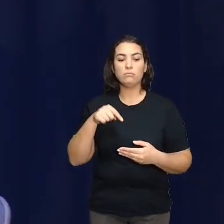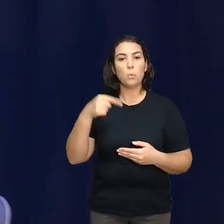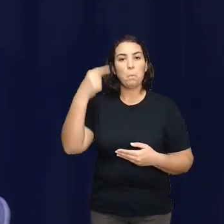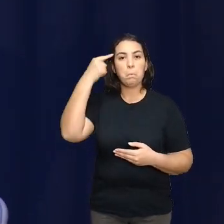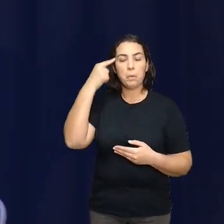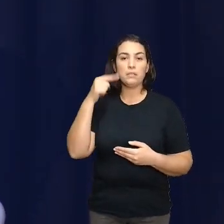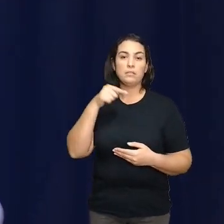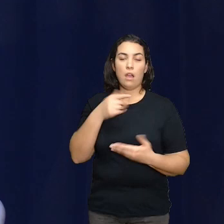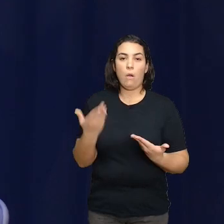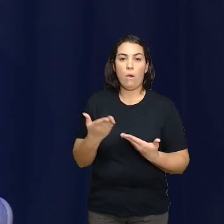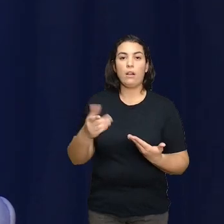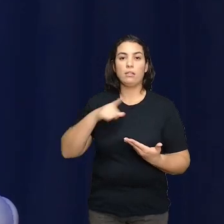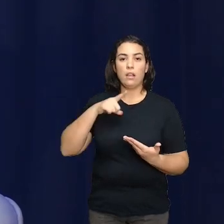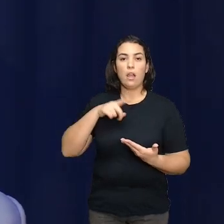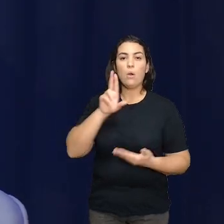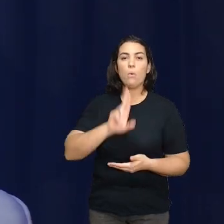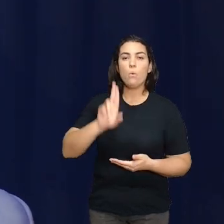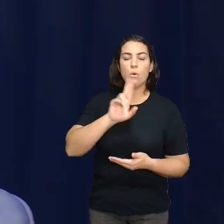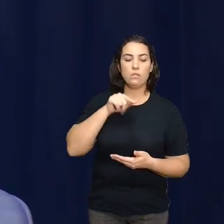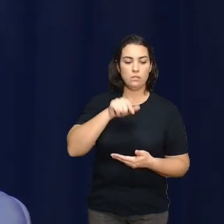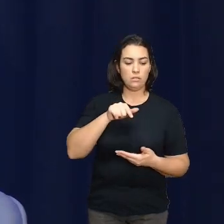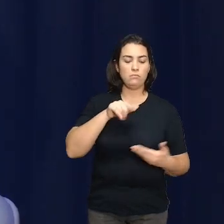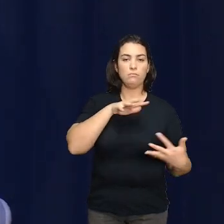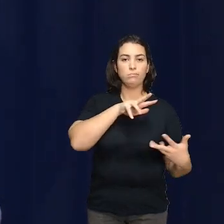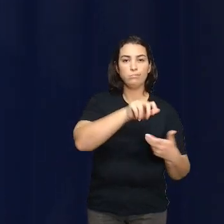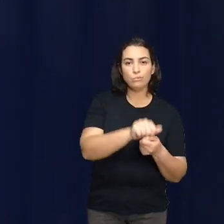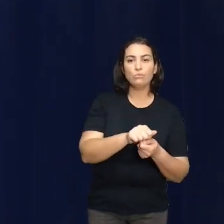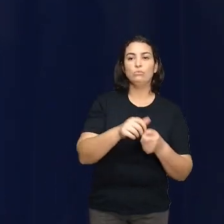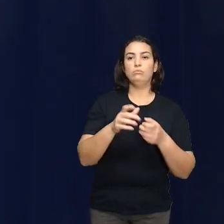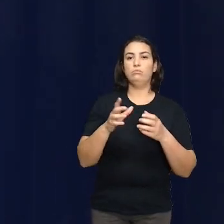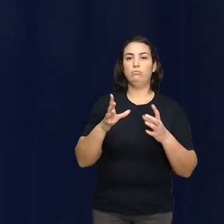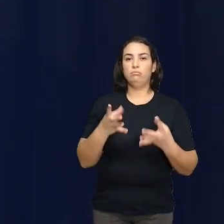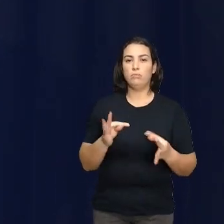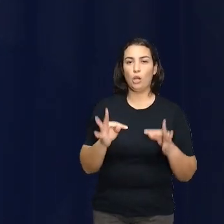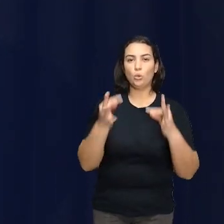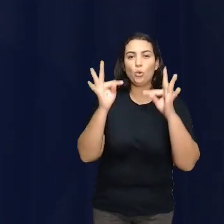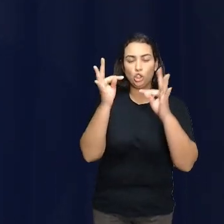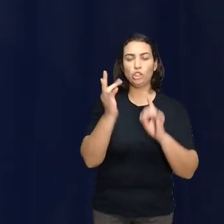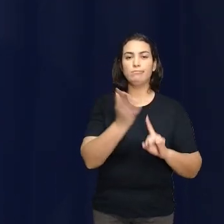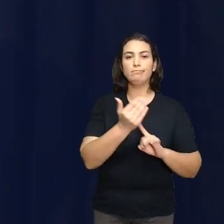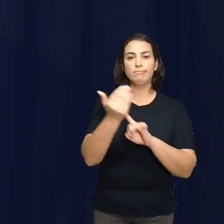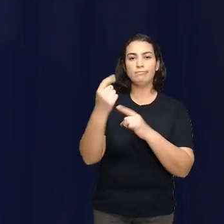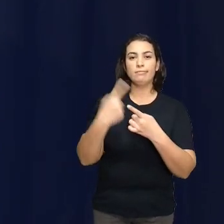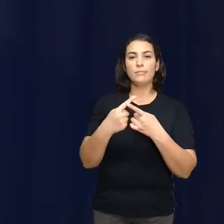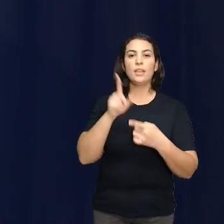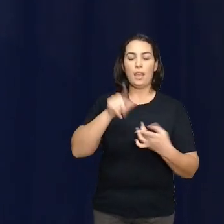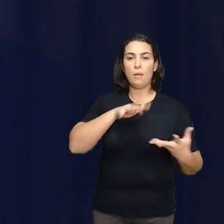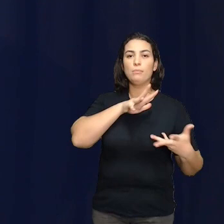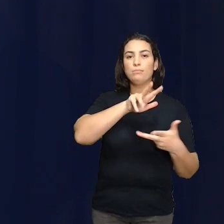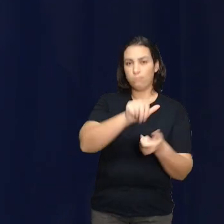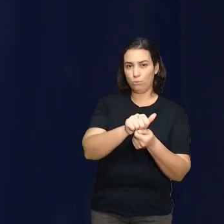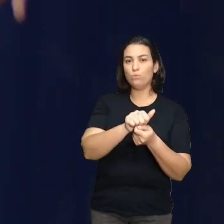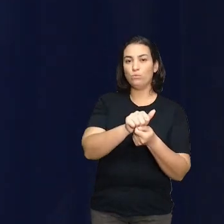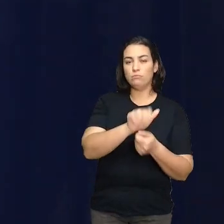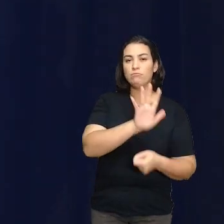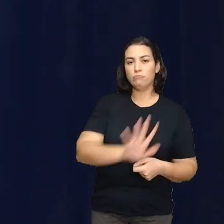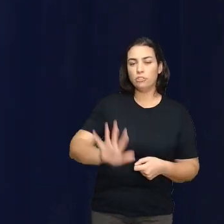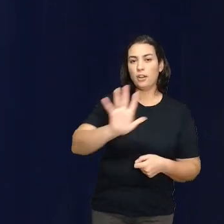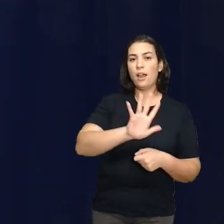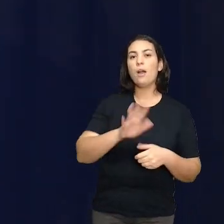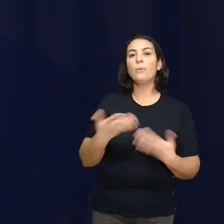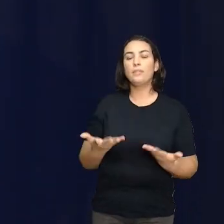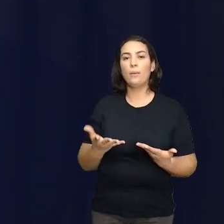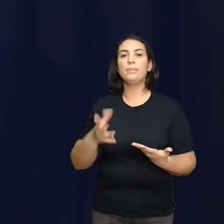uso desse universo, tá fazendo uso dessa tecnologia, que é uma parada que é global. Então, a gente tem acesso ali a colecionadores,